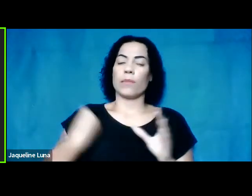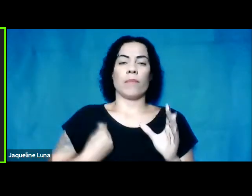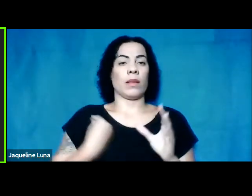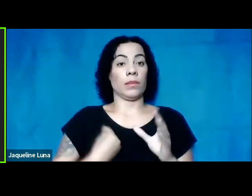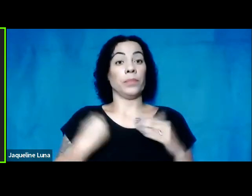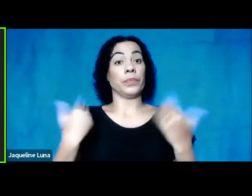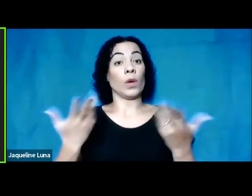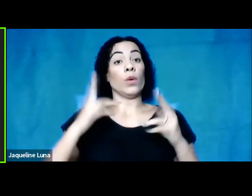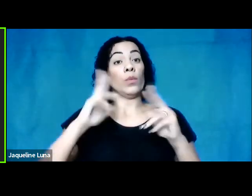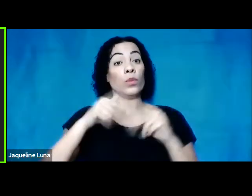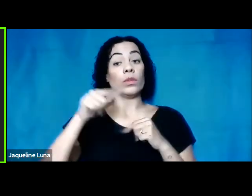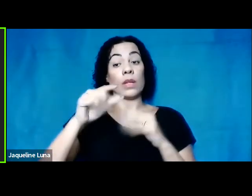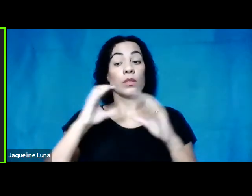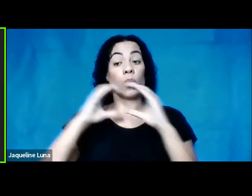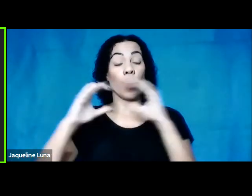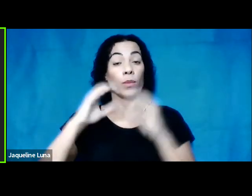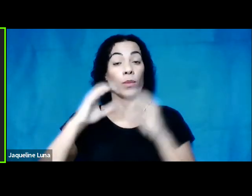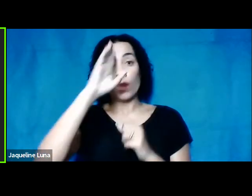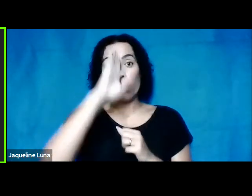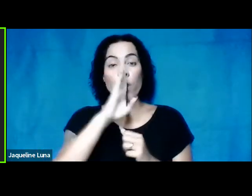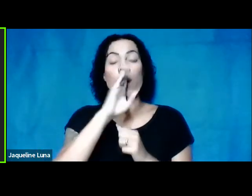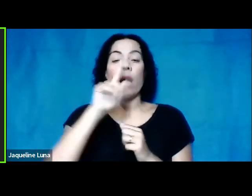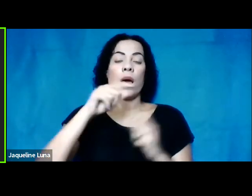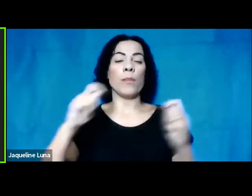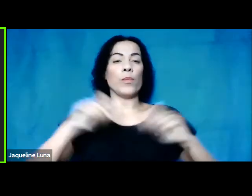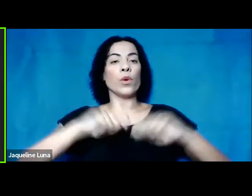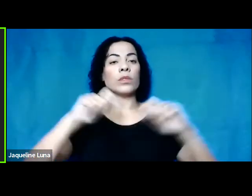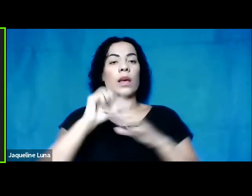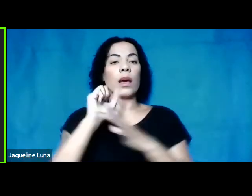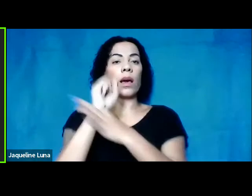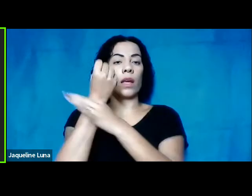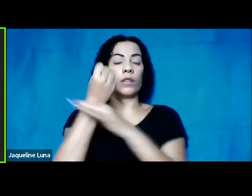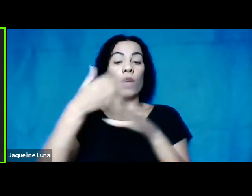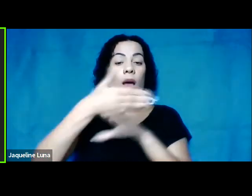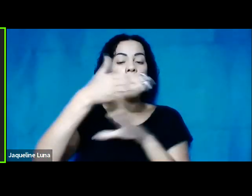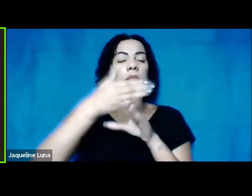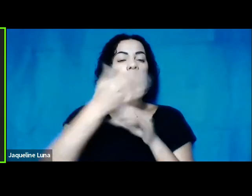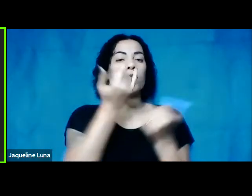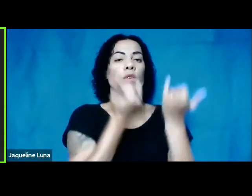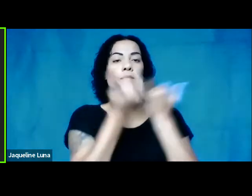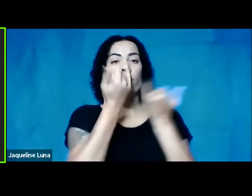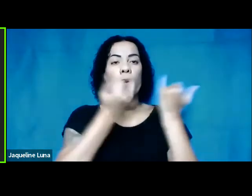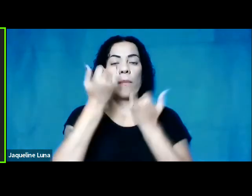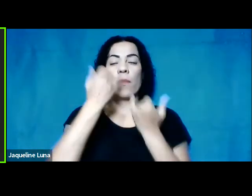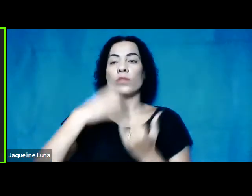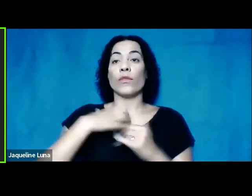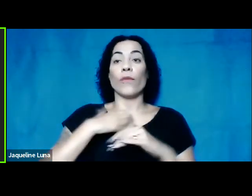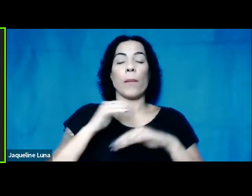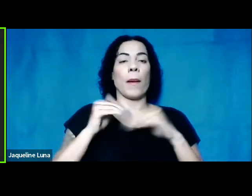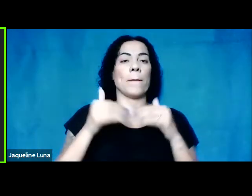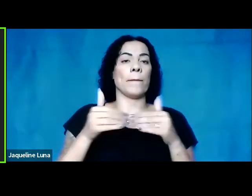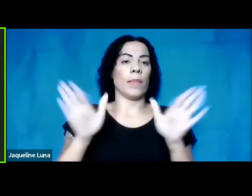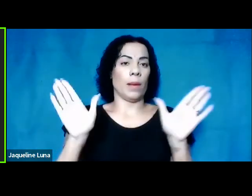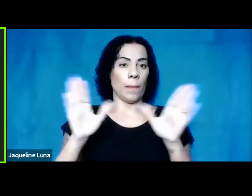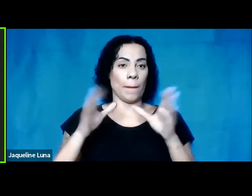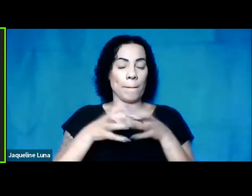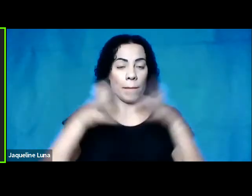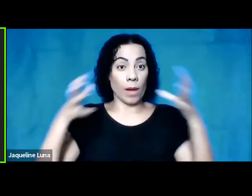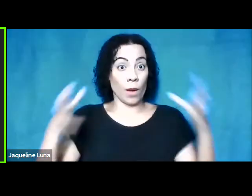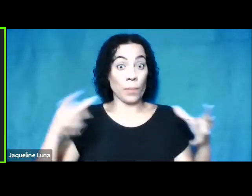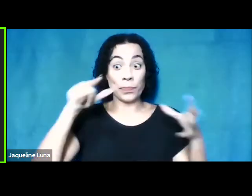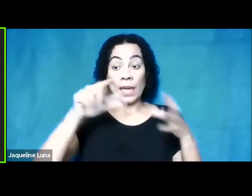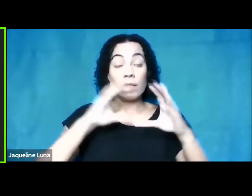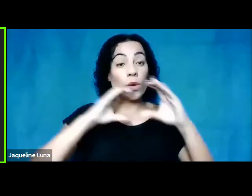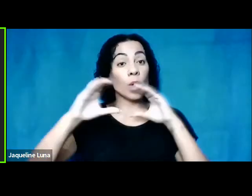partir da comunicação pública que se torna possível a garantia de acesso à informação de uma forma mais ampla. E é a comunicação pública que vai